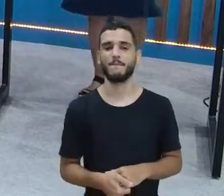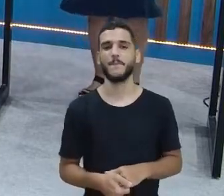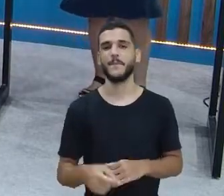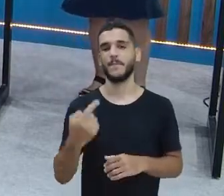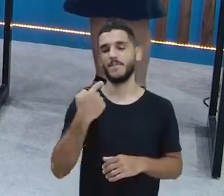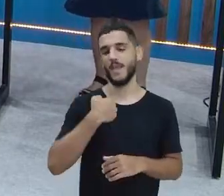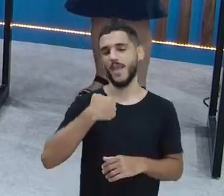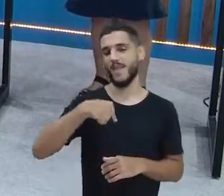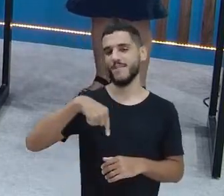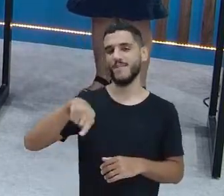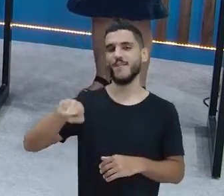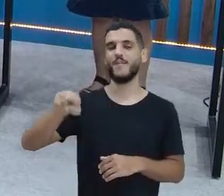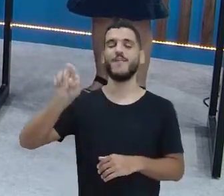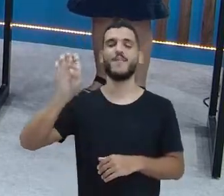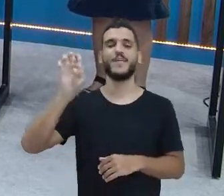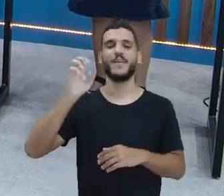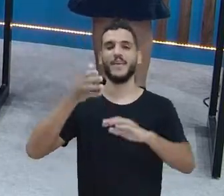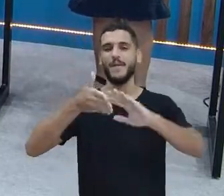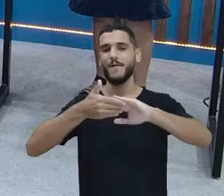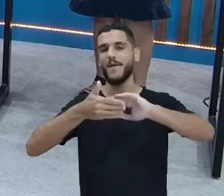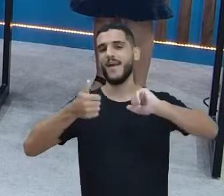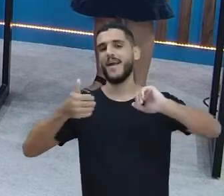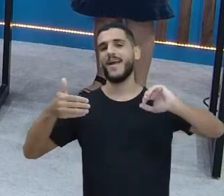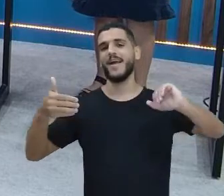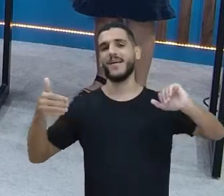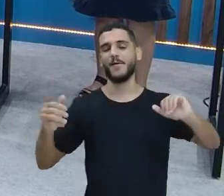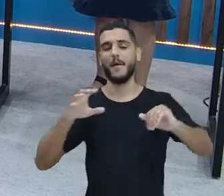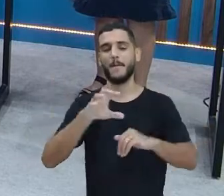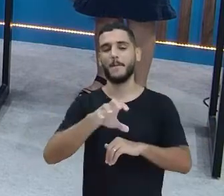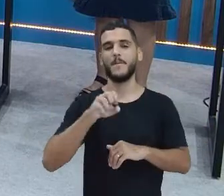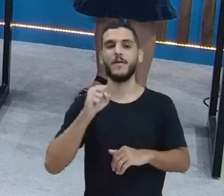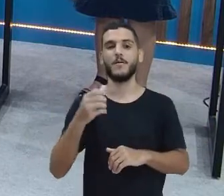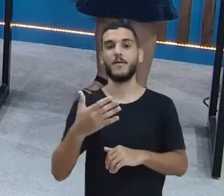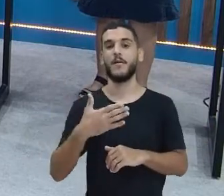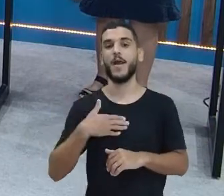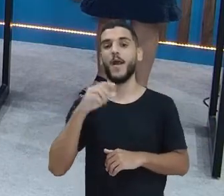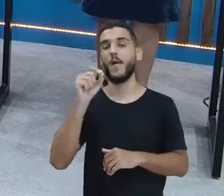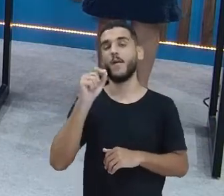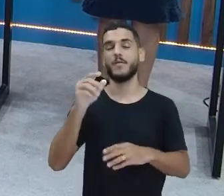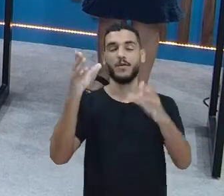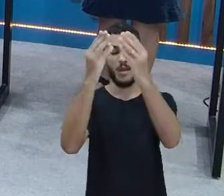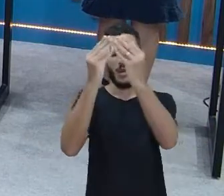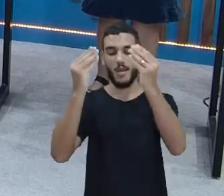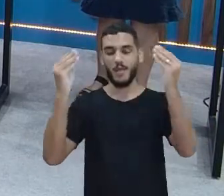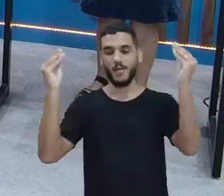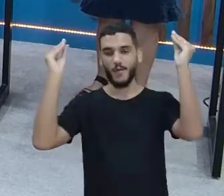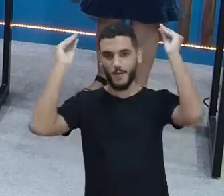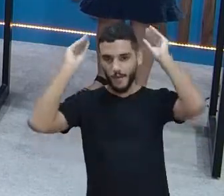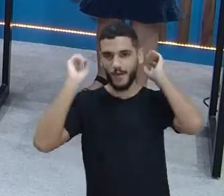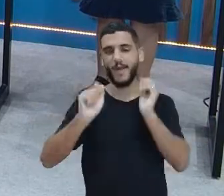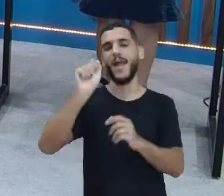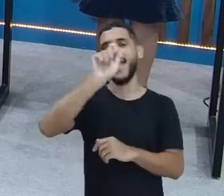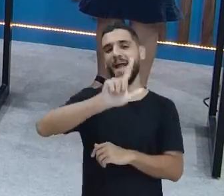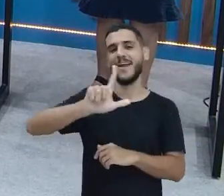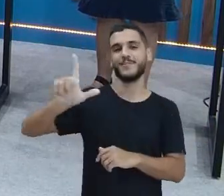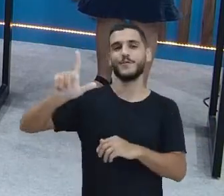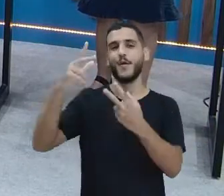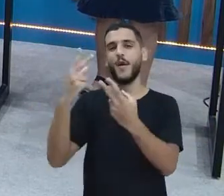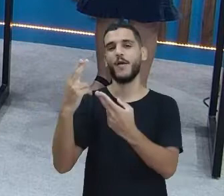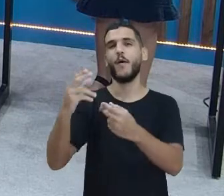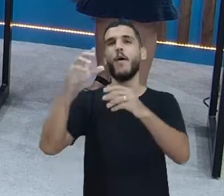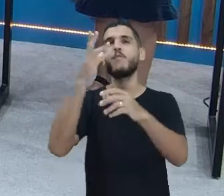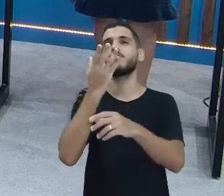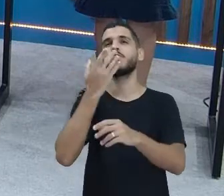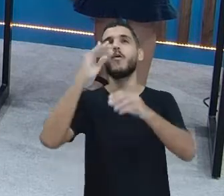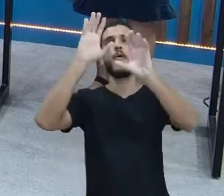Eu fui na Espanha buscar meu chapéu azul e branco